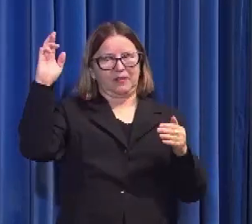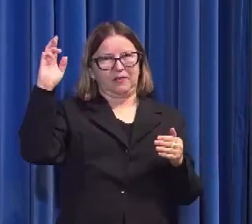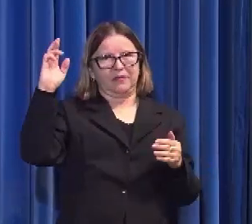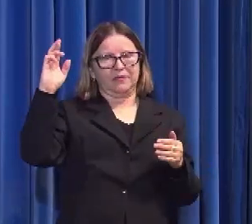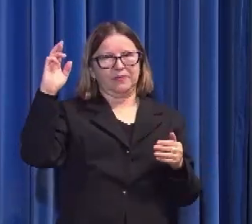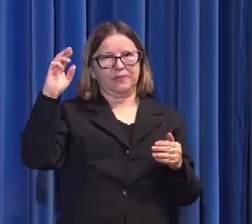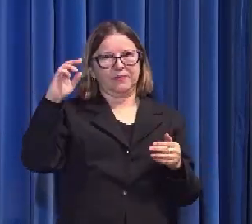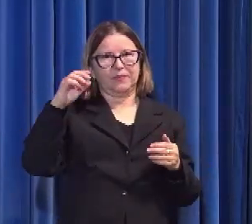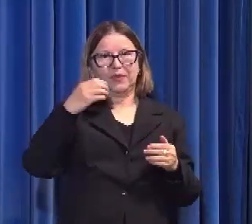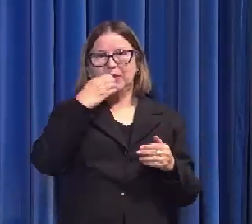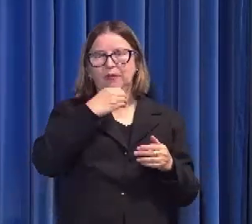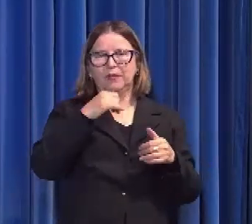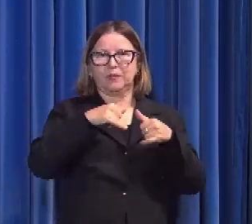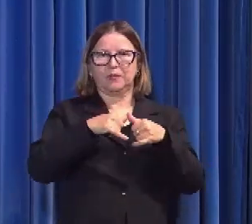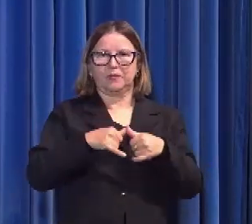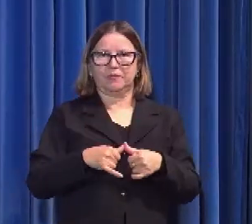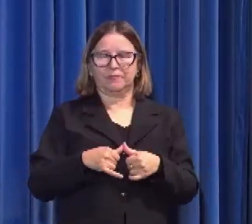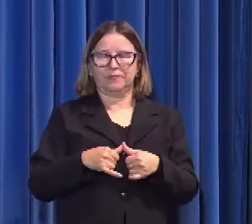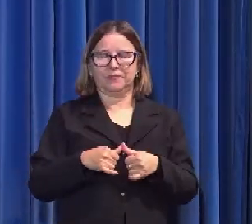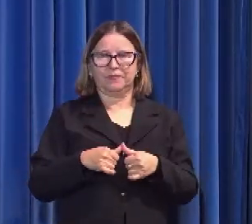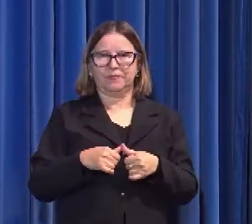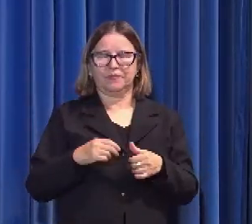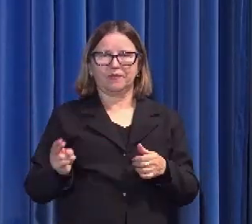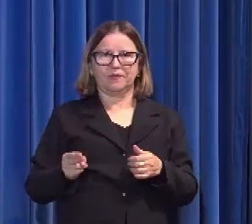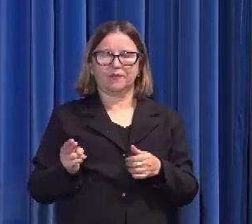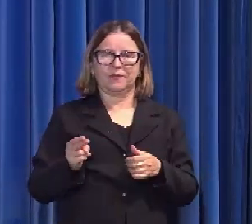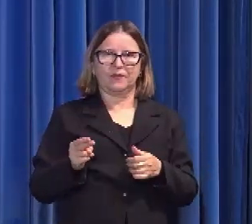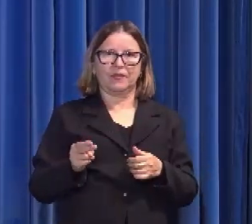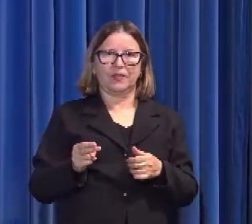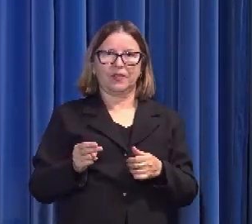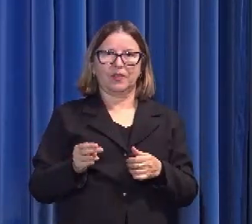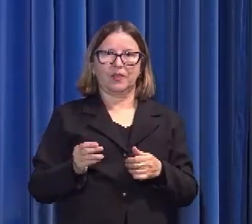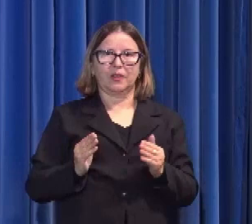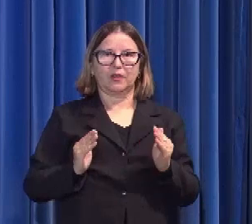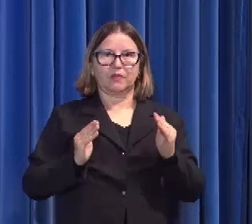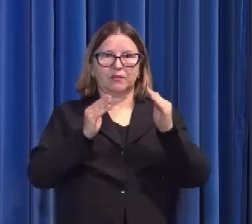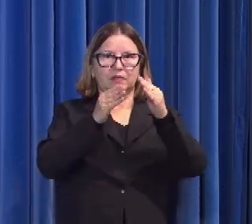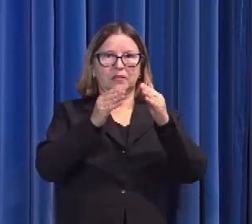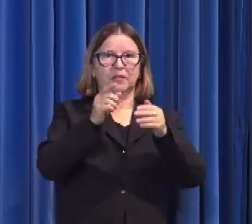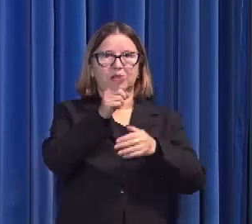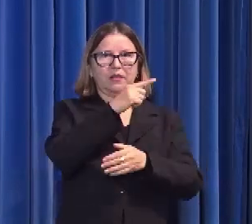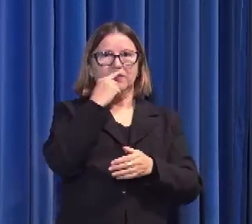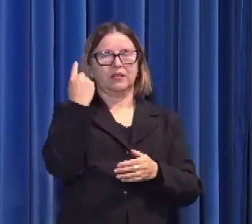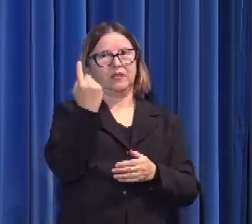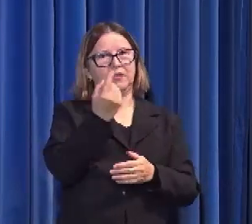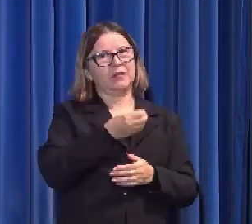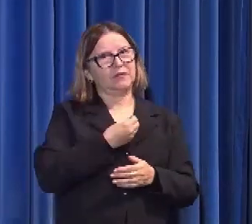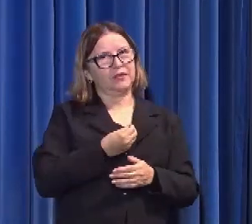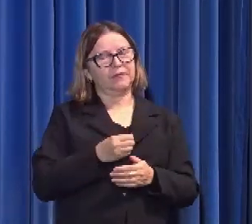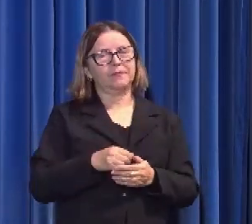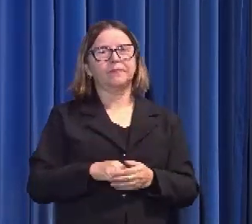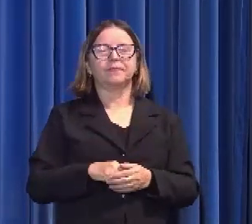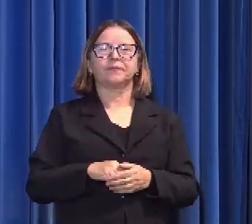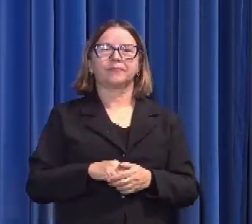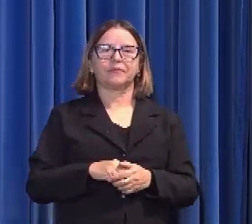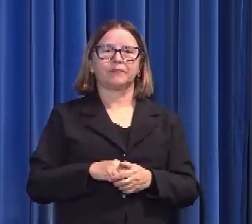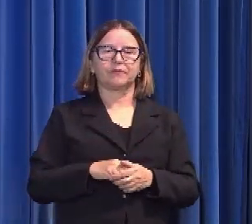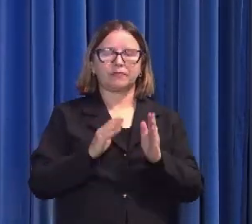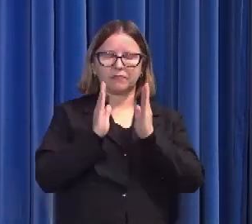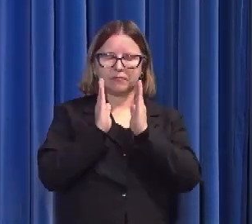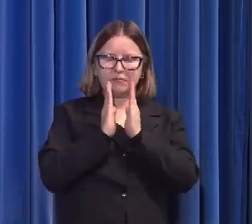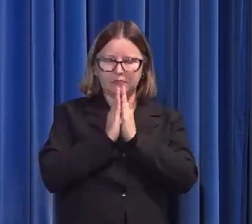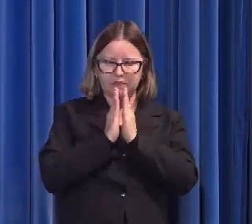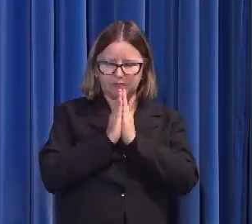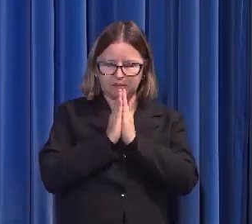permanente o nosso alvo o alvo da nossa vida e Oremos ó